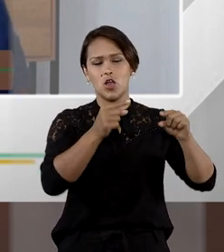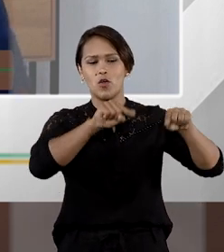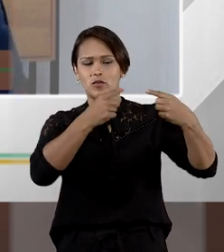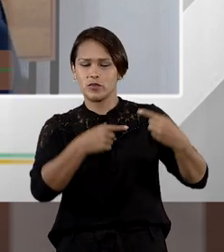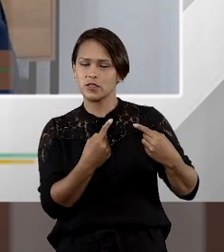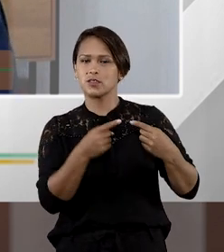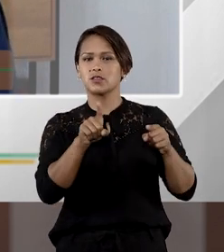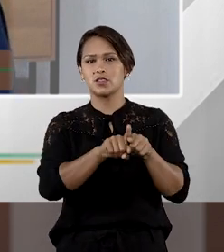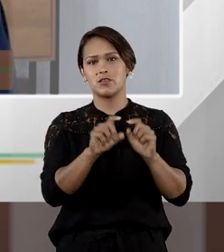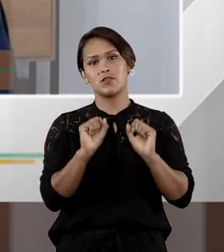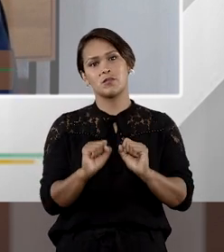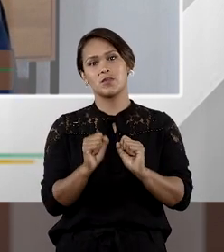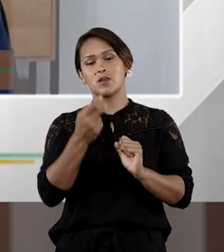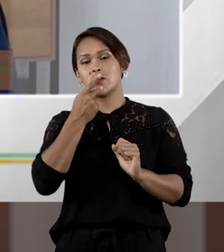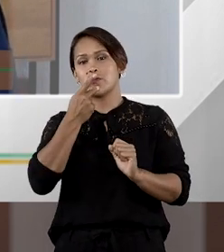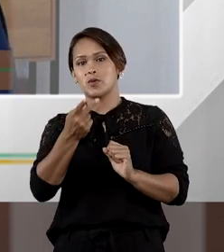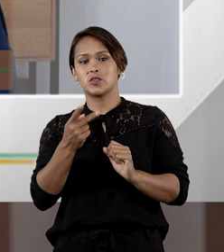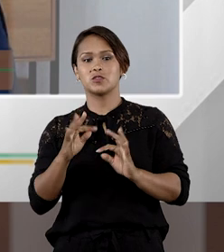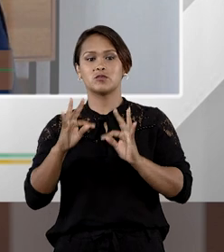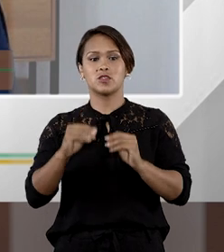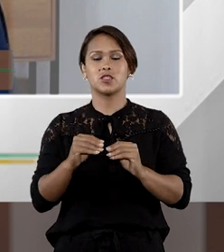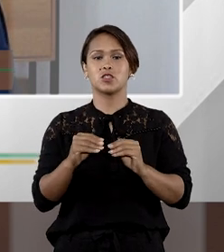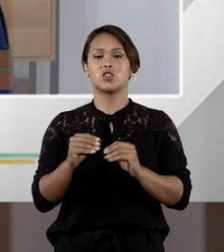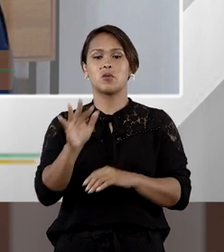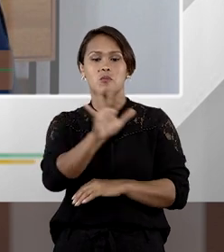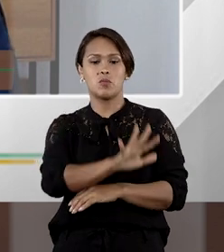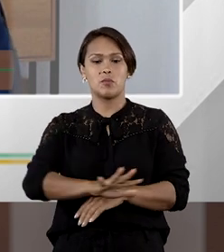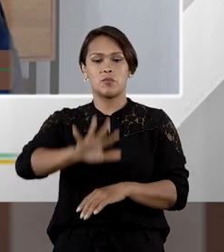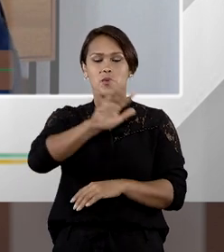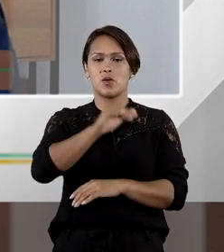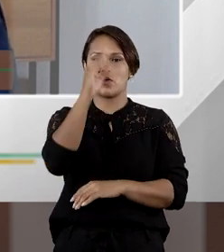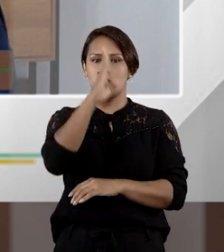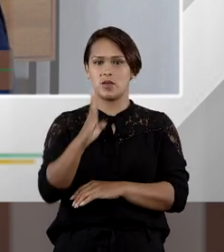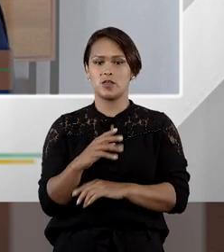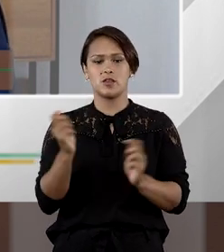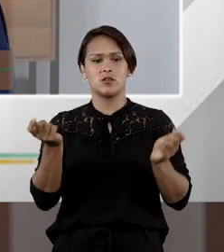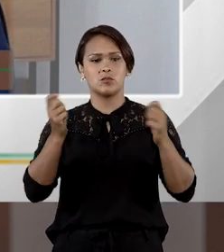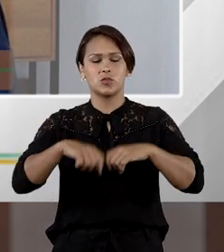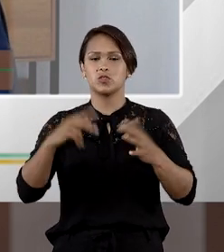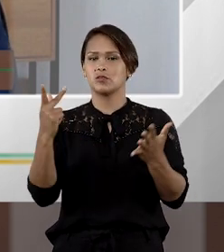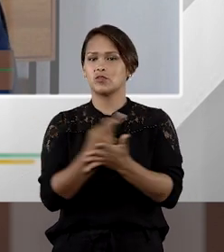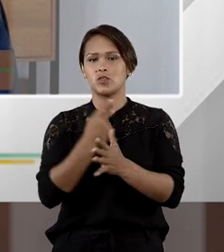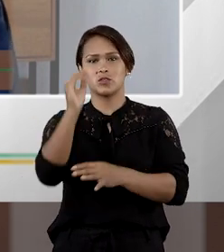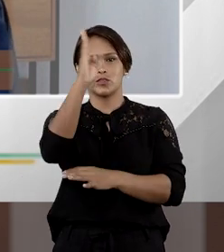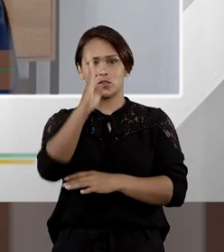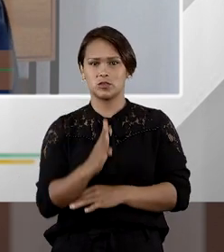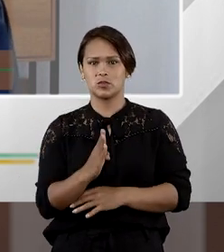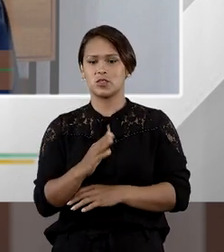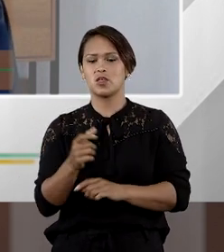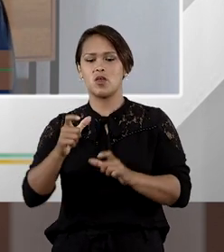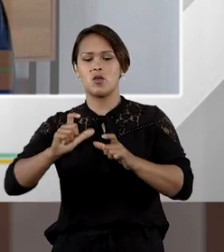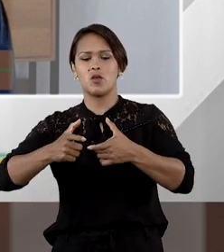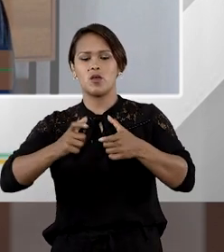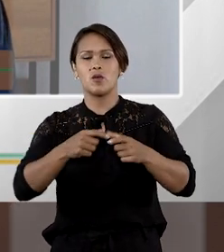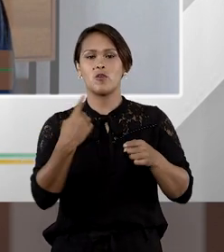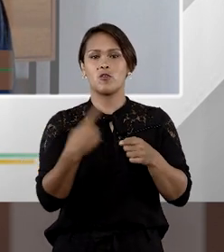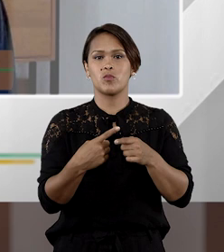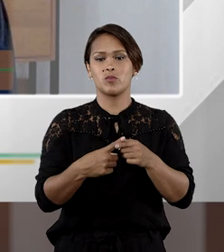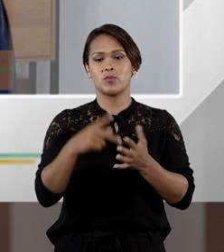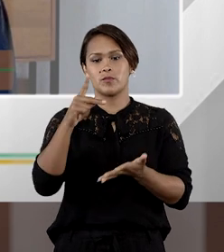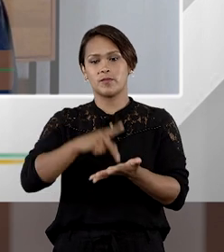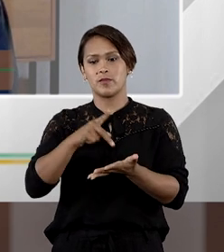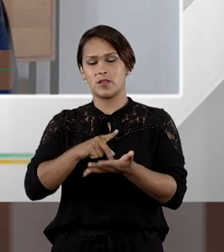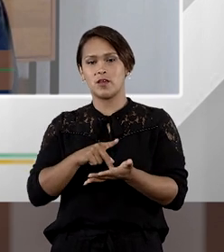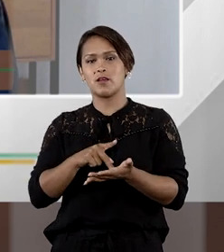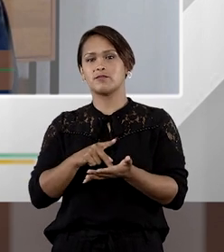ofensivo, né? Mas eu não posso falar, Thiago, pela realidade do Brasil inteiro. Possivelmente isso não seja cumprido em algum local, porque a nossa